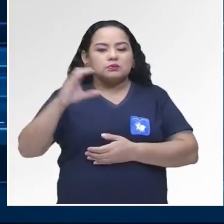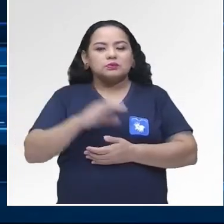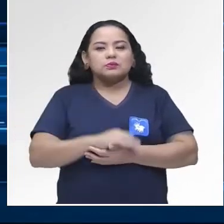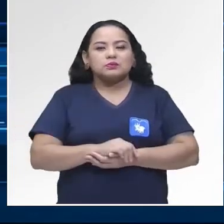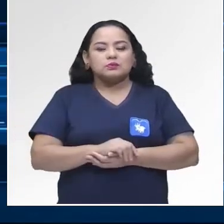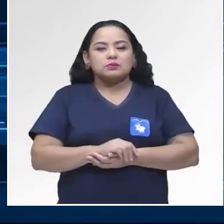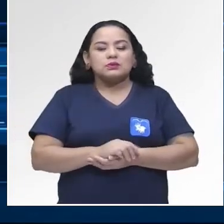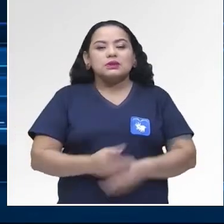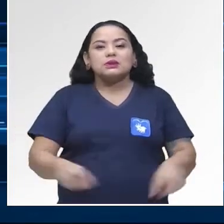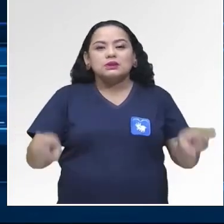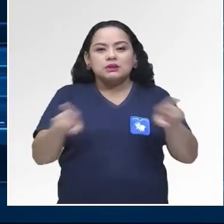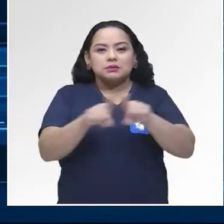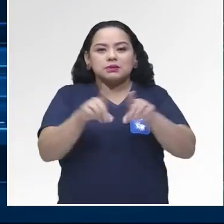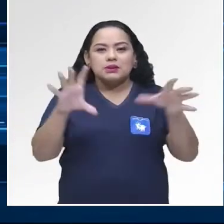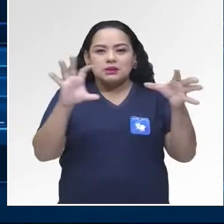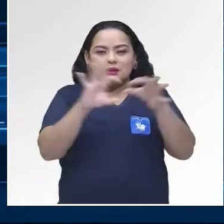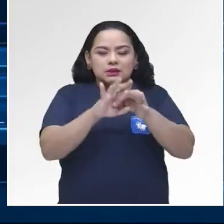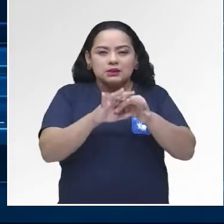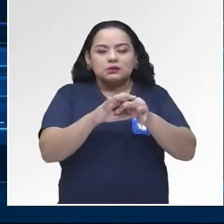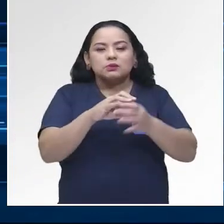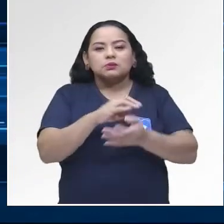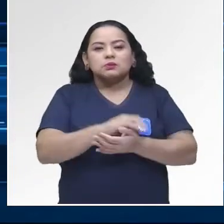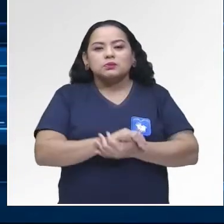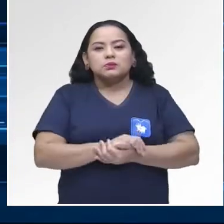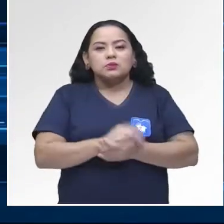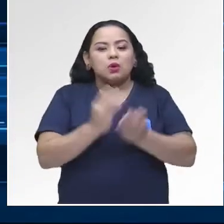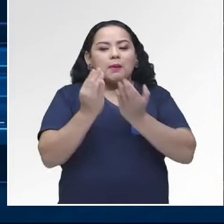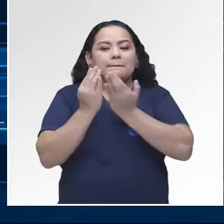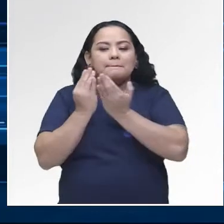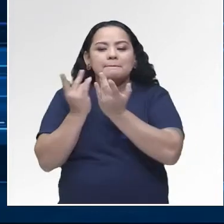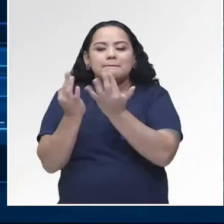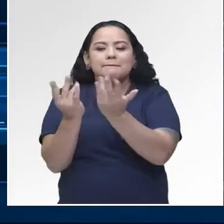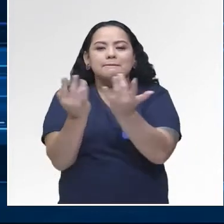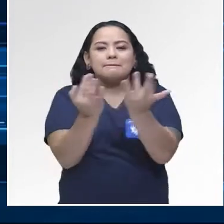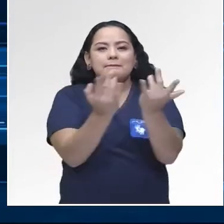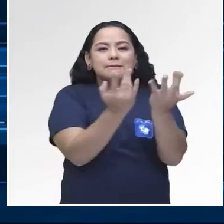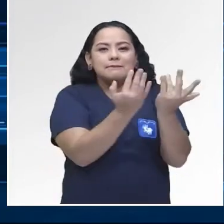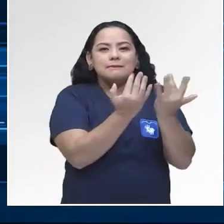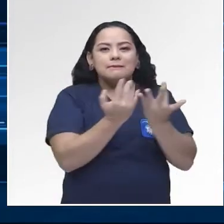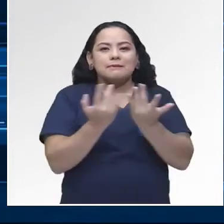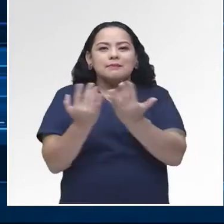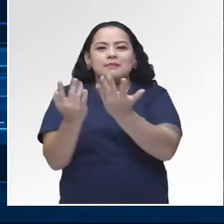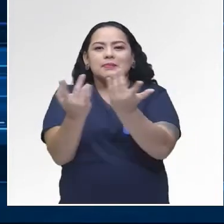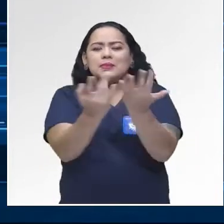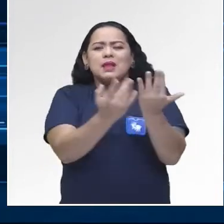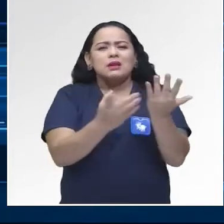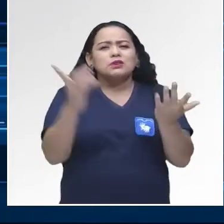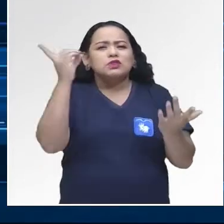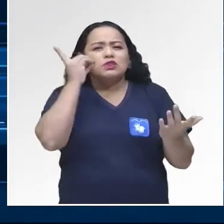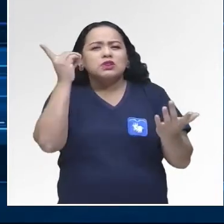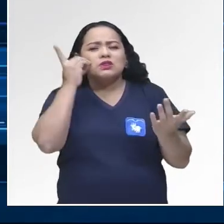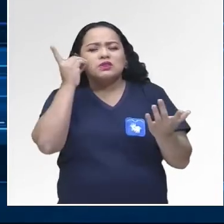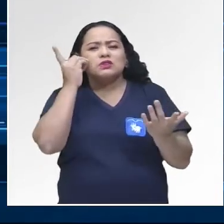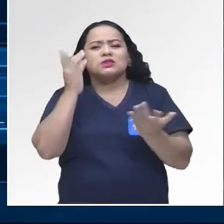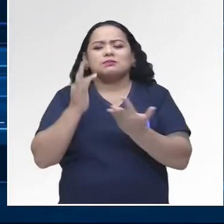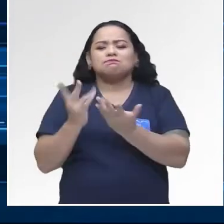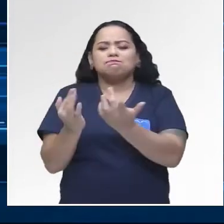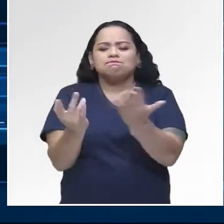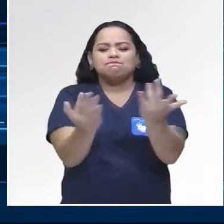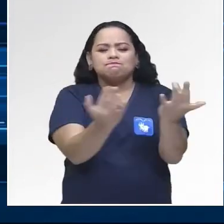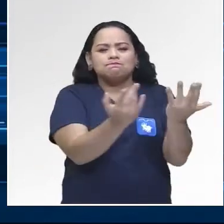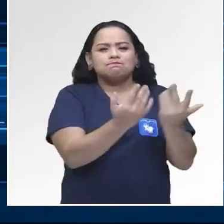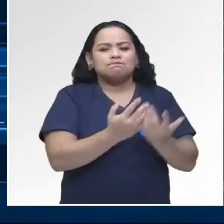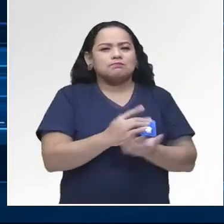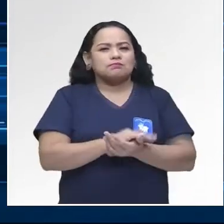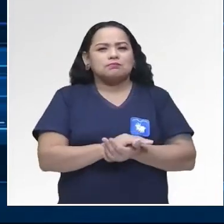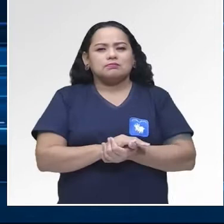mas também com a questão do senso comum. Aquilo que é comum no nosso dia a dia, aquilo que é comum no